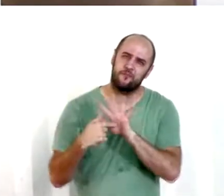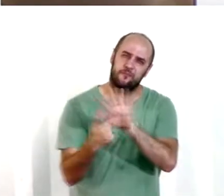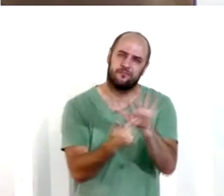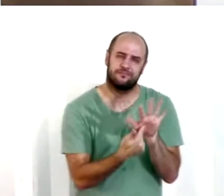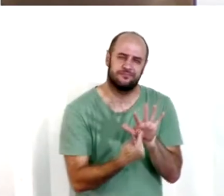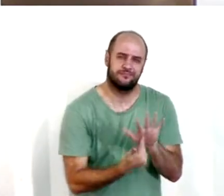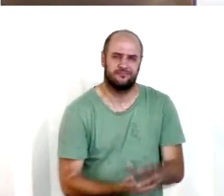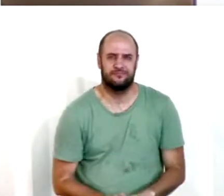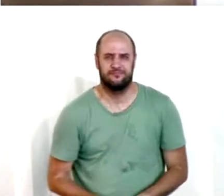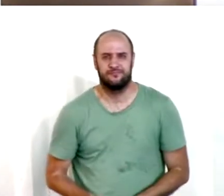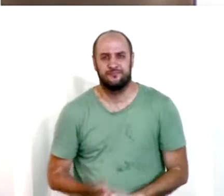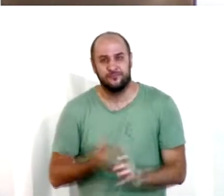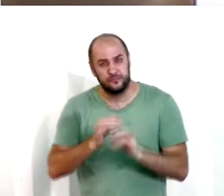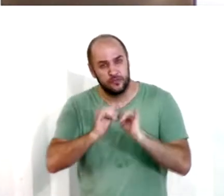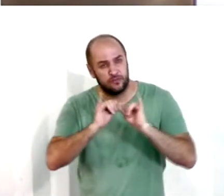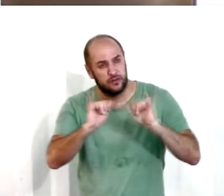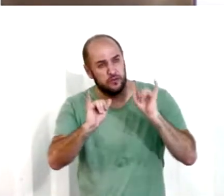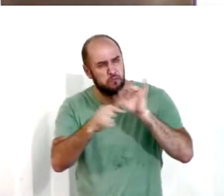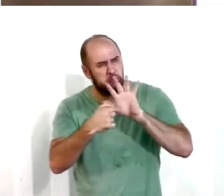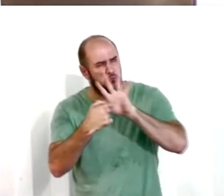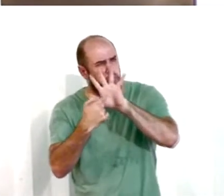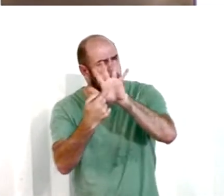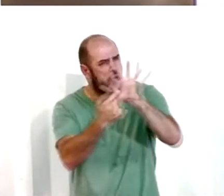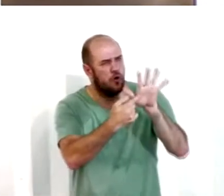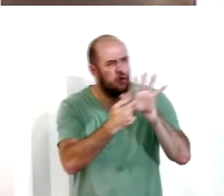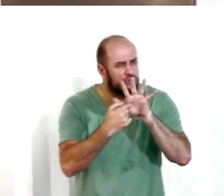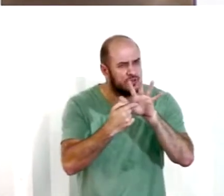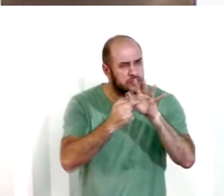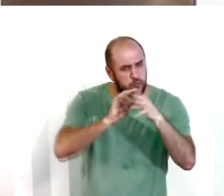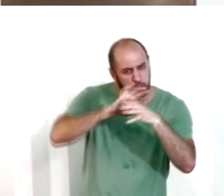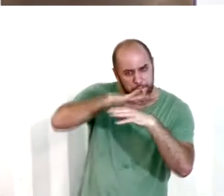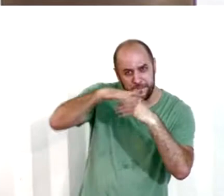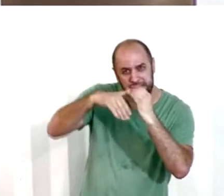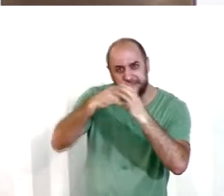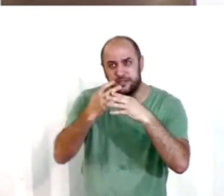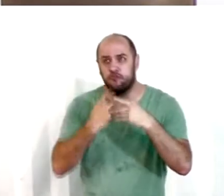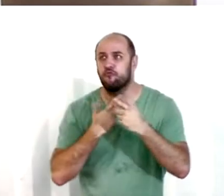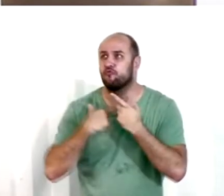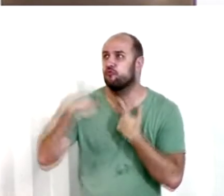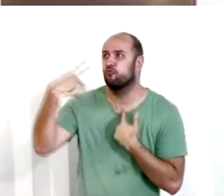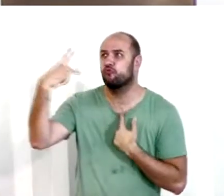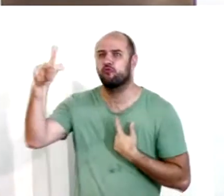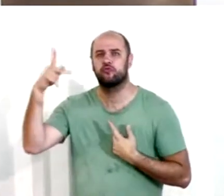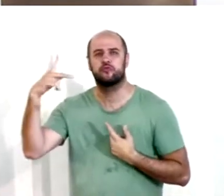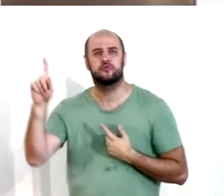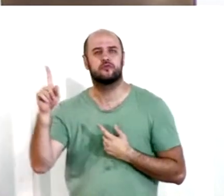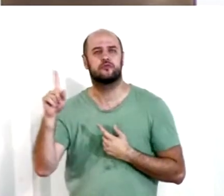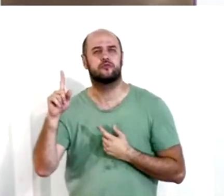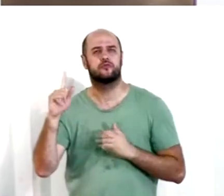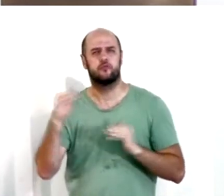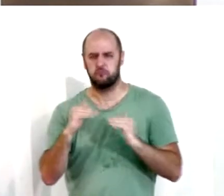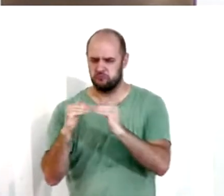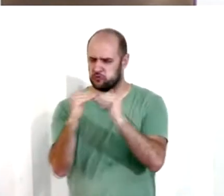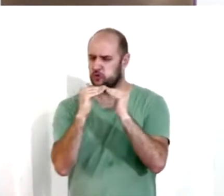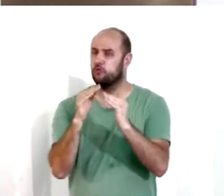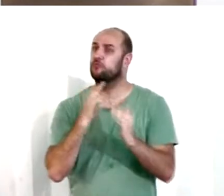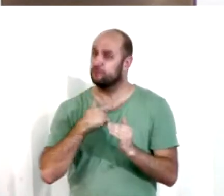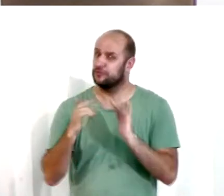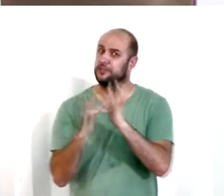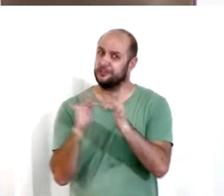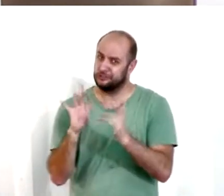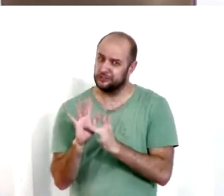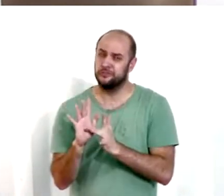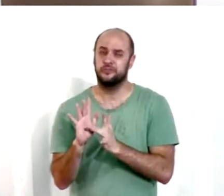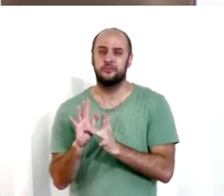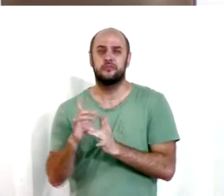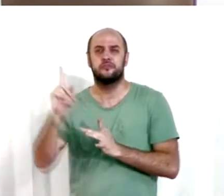diz: desvendando-nos o mistério da sua vontade, segundo o seu beneplácito que propuser em Cristo, de